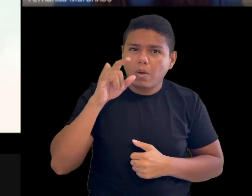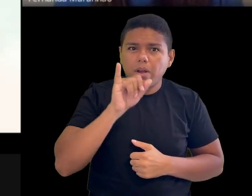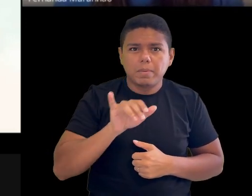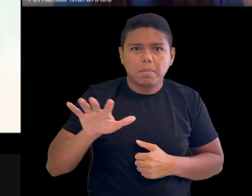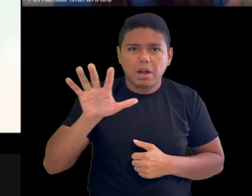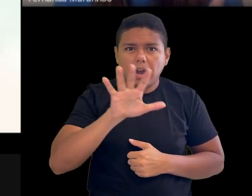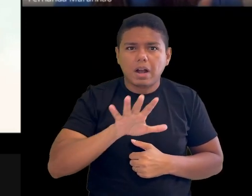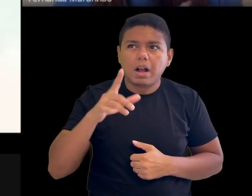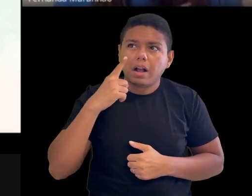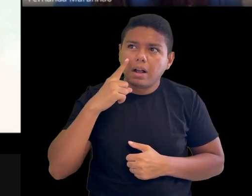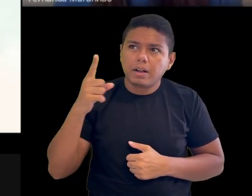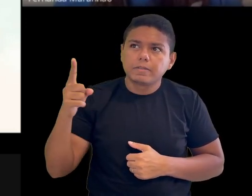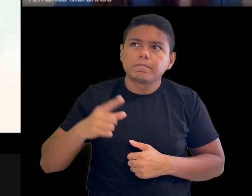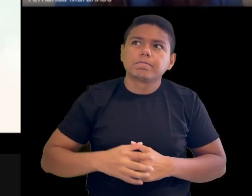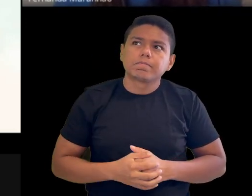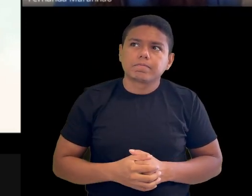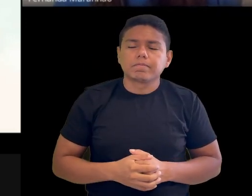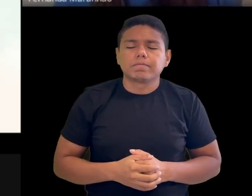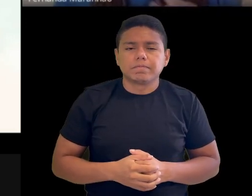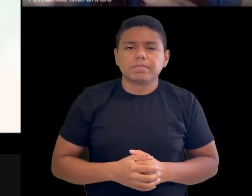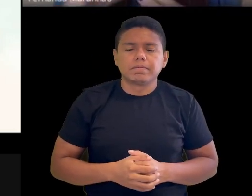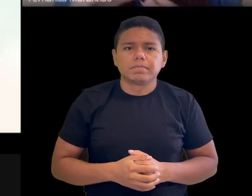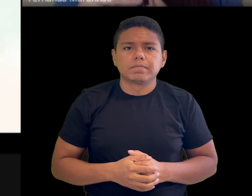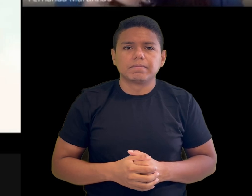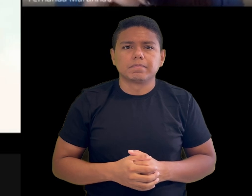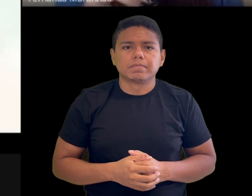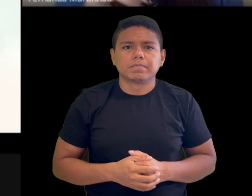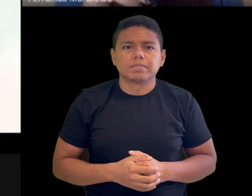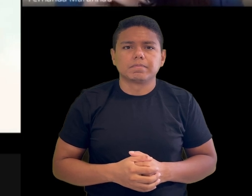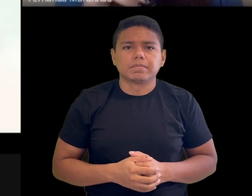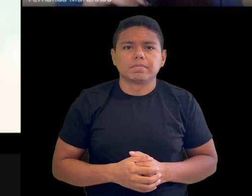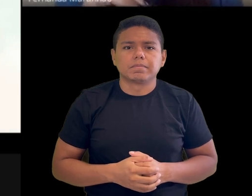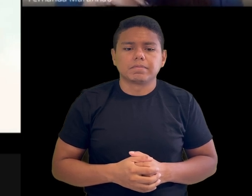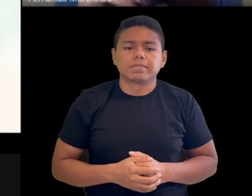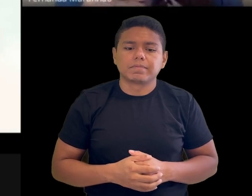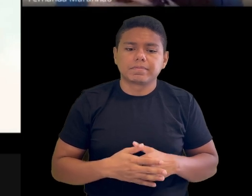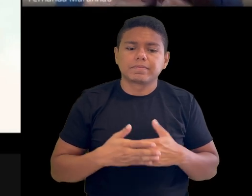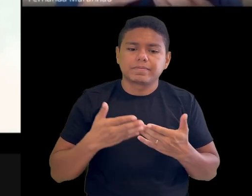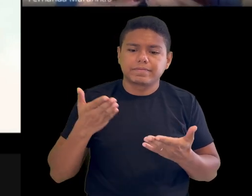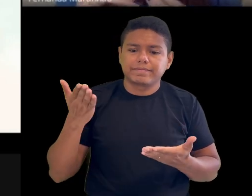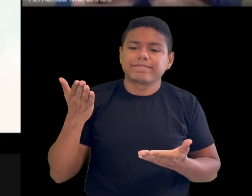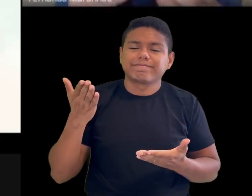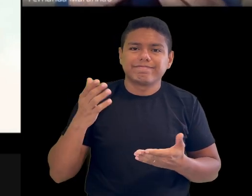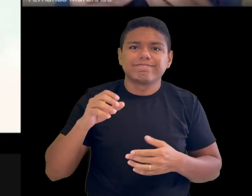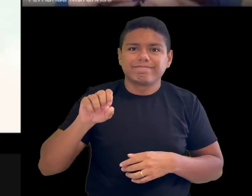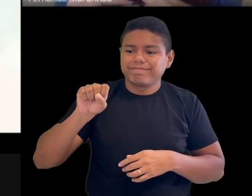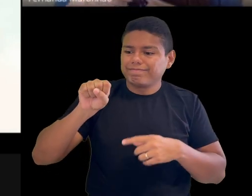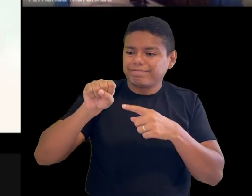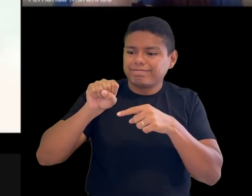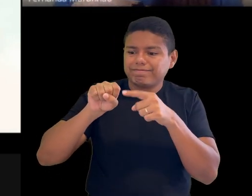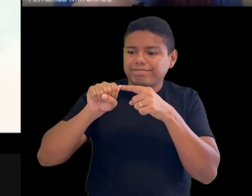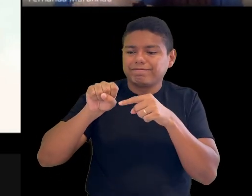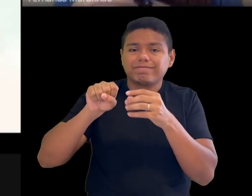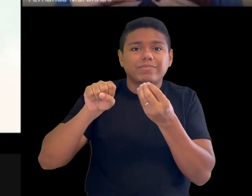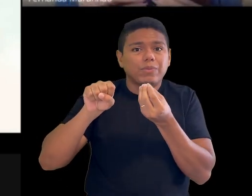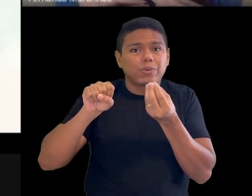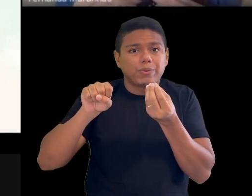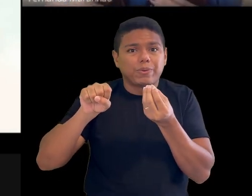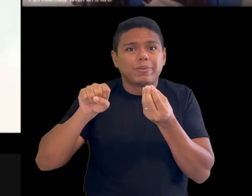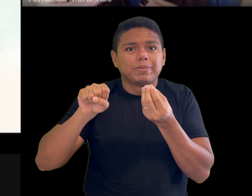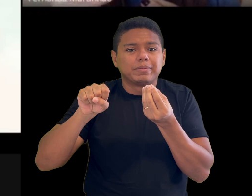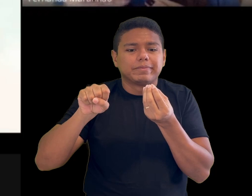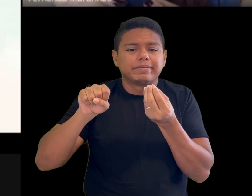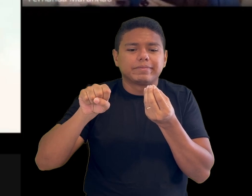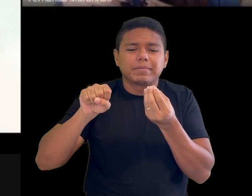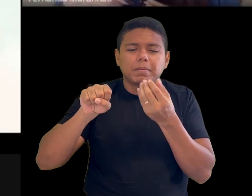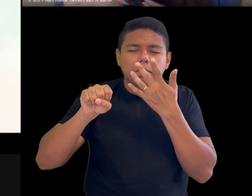baixa, em que a inserção desse cordão é na margem dessa placenta, então, por ser marginal, na bordinha dessa placenta, fica próximo